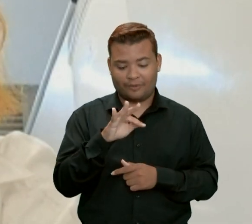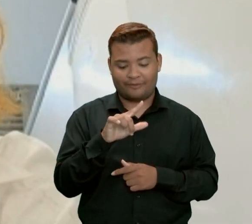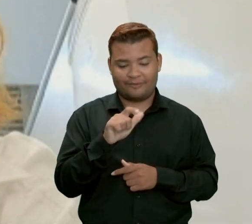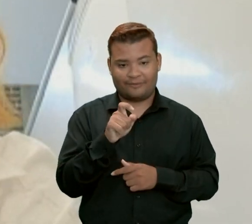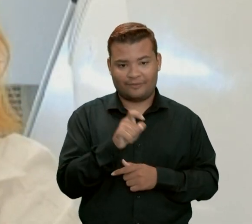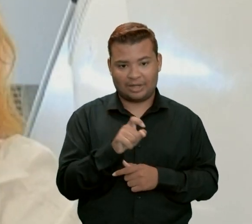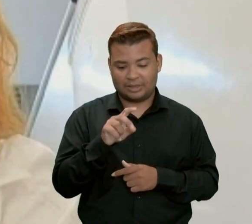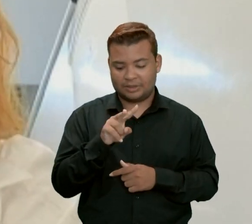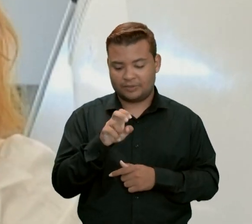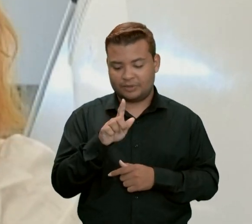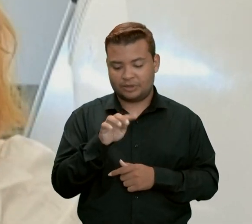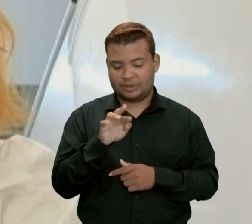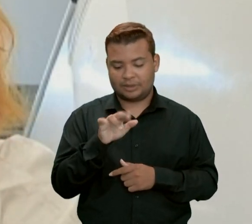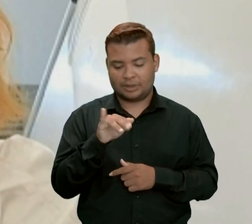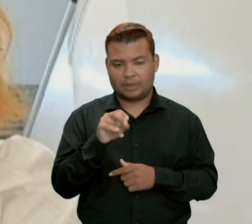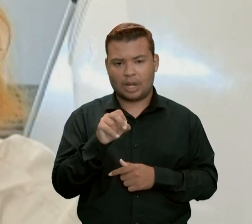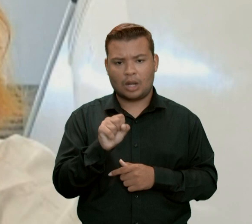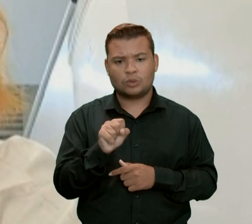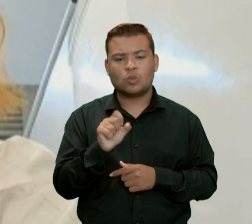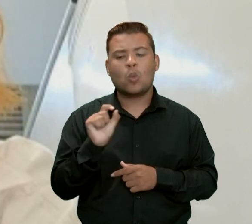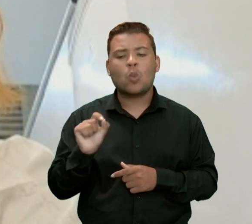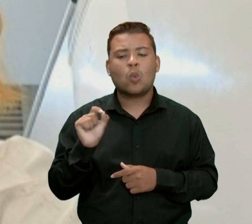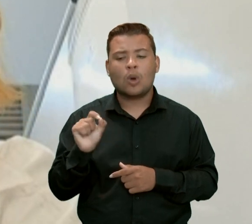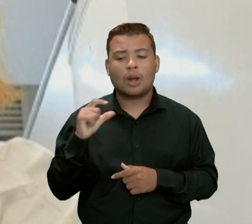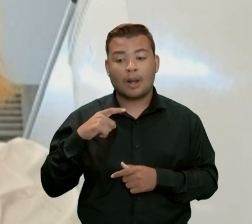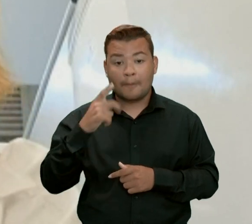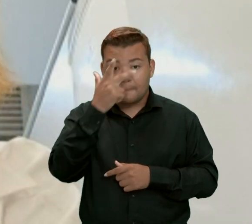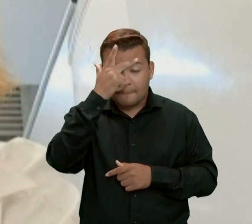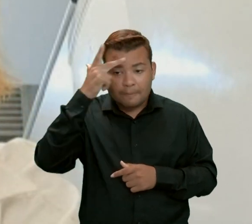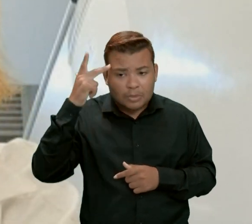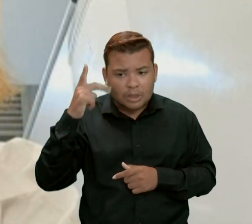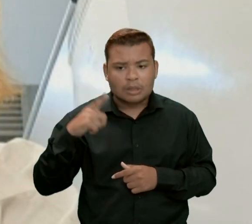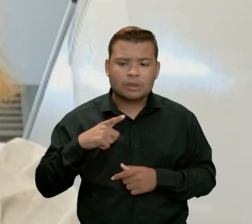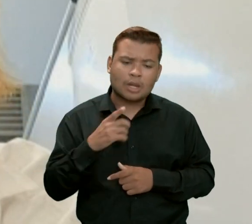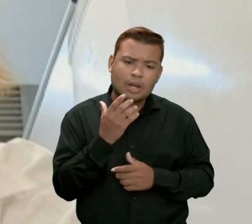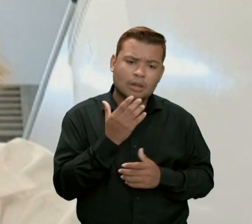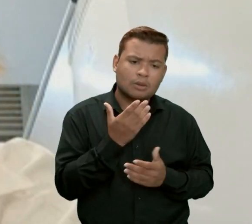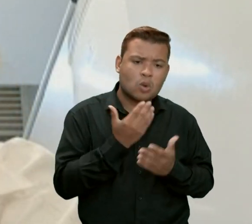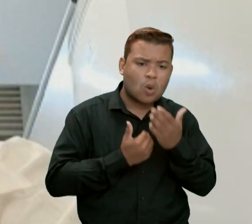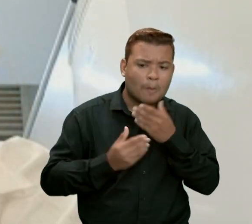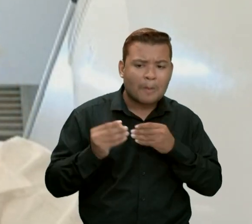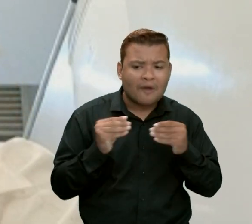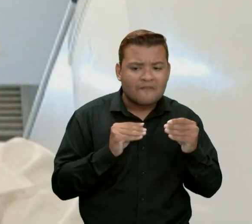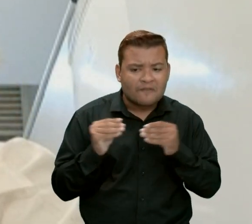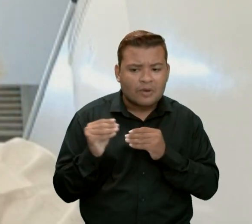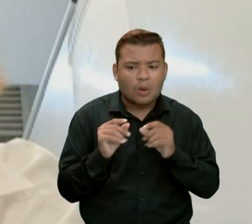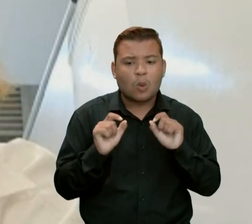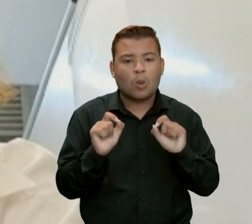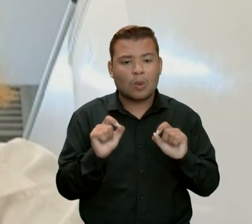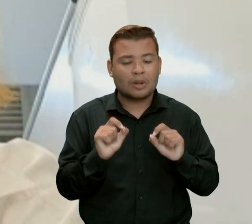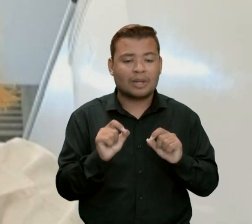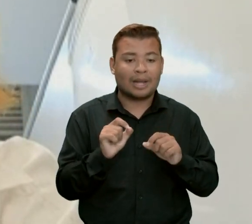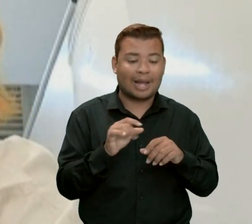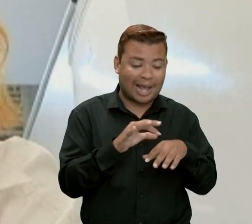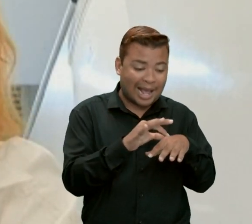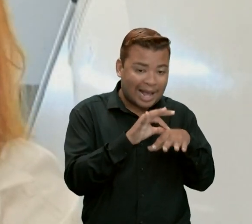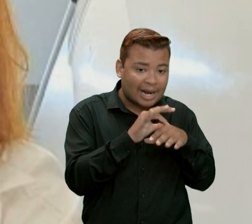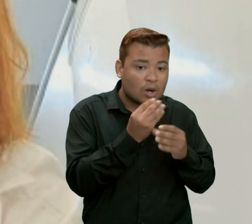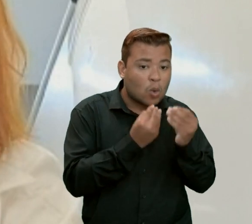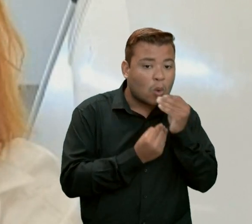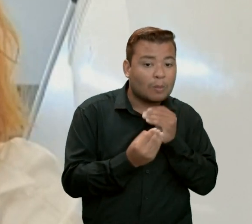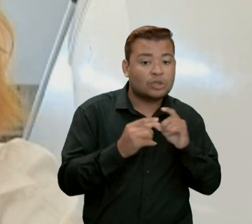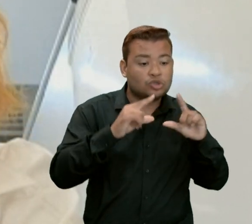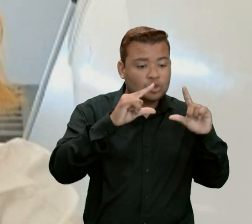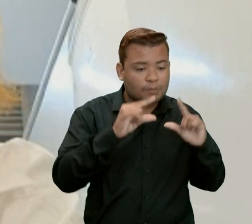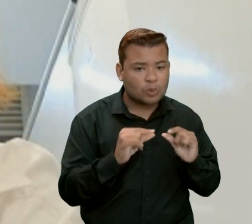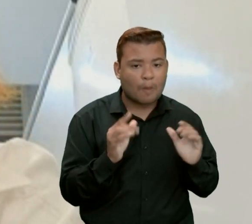flex-vegetarianos, que seriam aqueles consumidores que têm uma flexibilidade de diminuir o consumo de carne durante